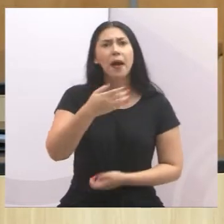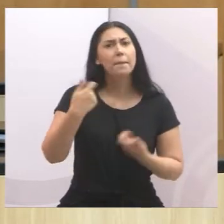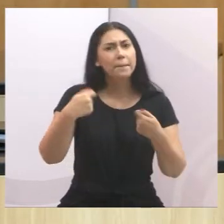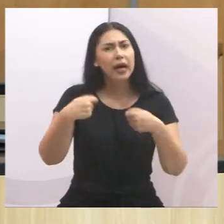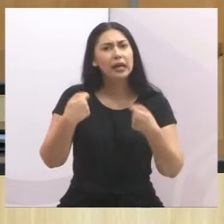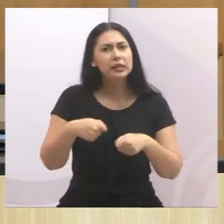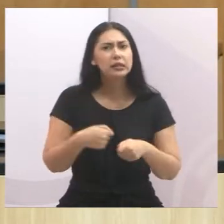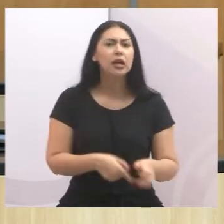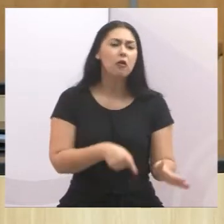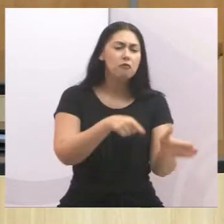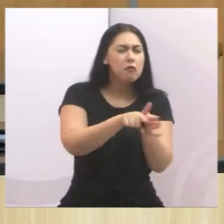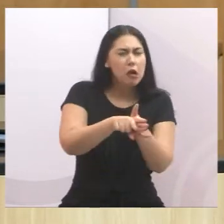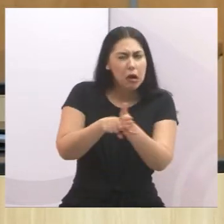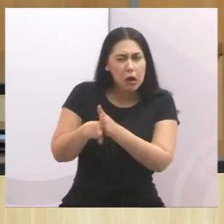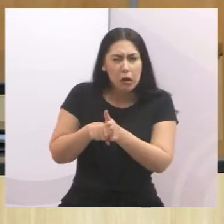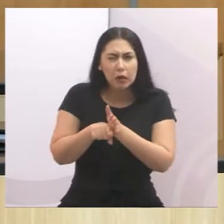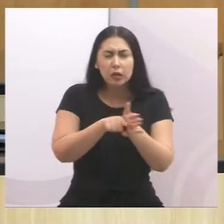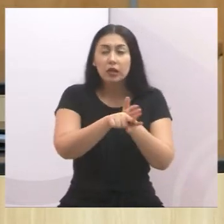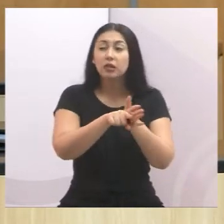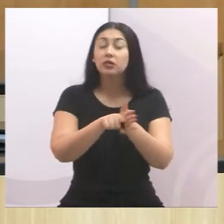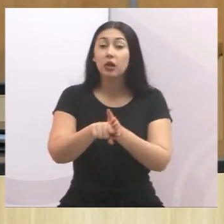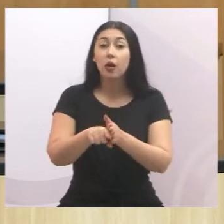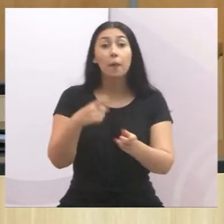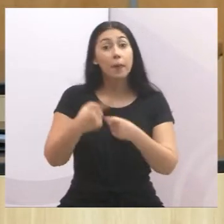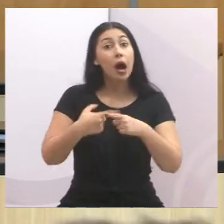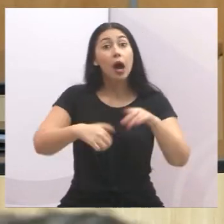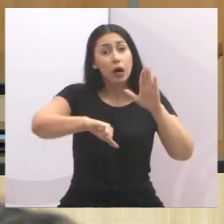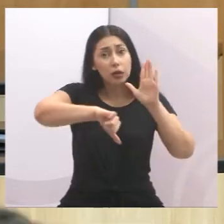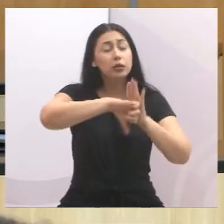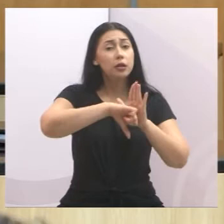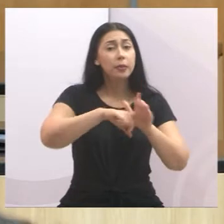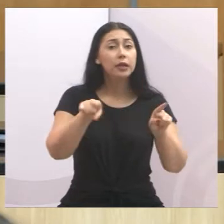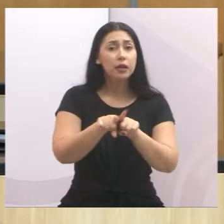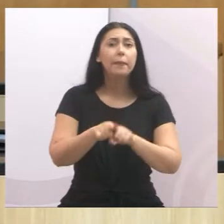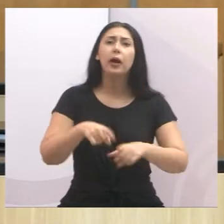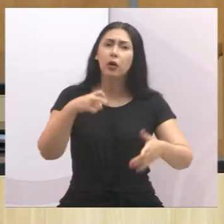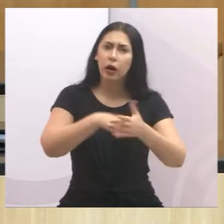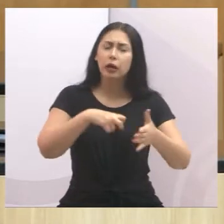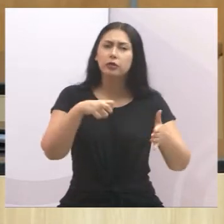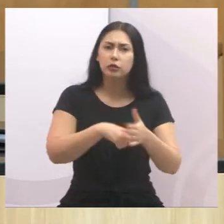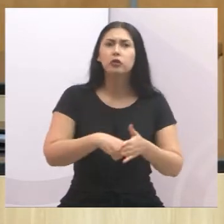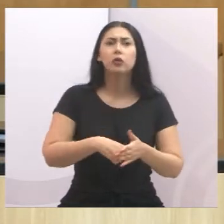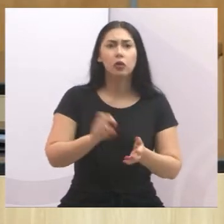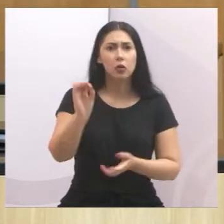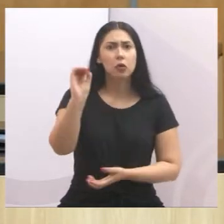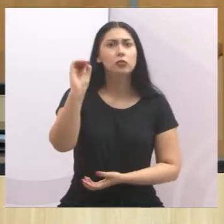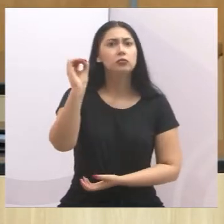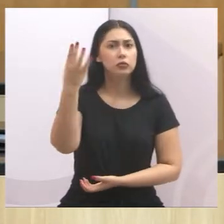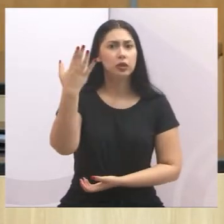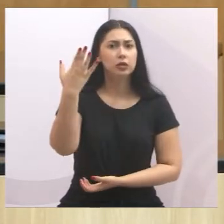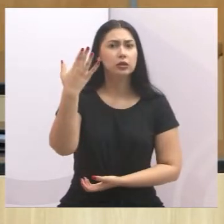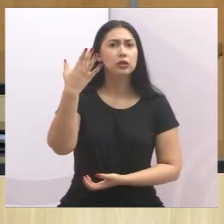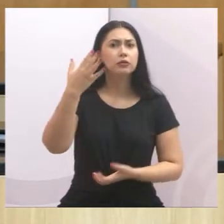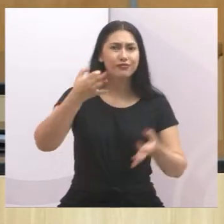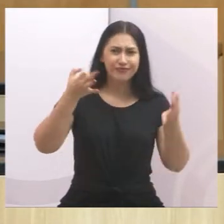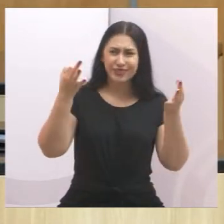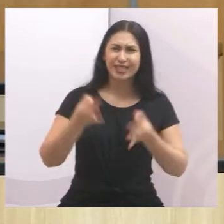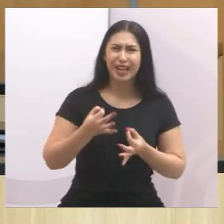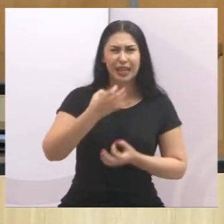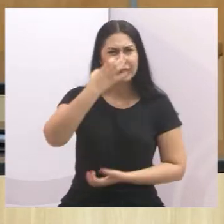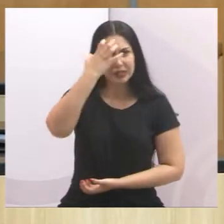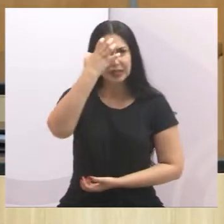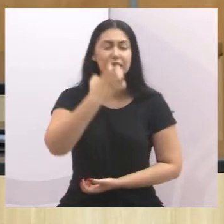apuração integral e independente do crime e que as punições para seus autores e cúmplices sejam as mais severas